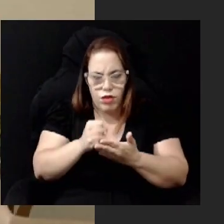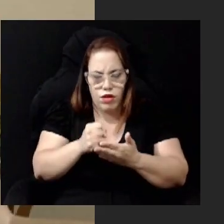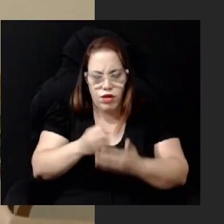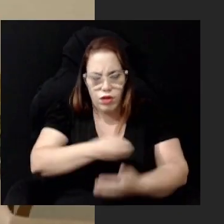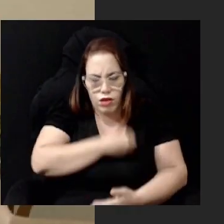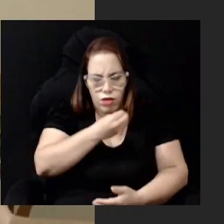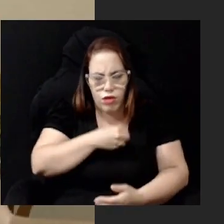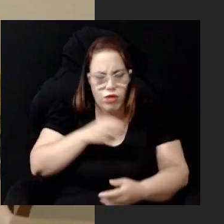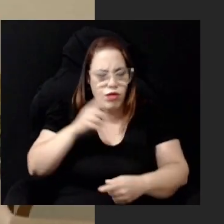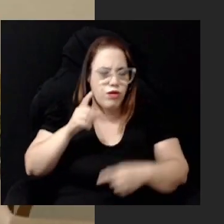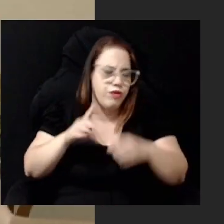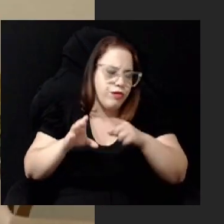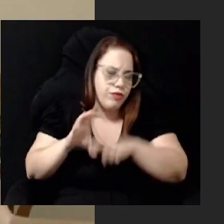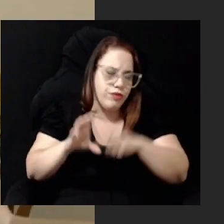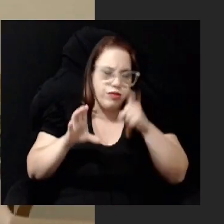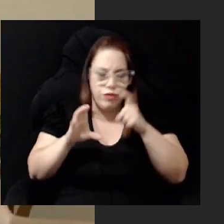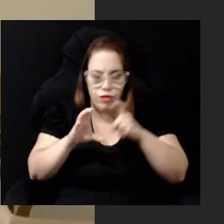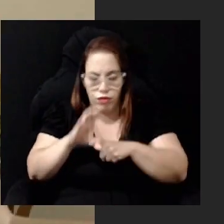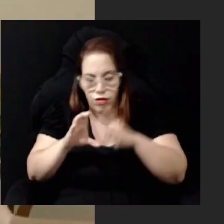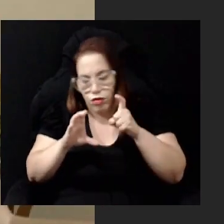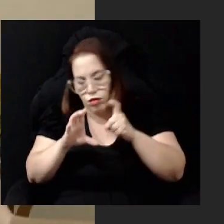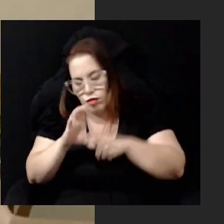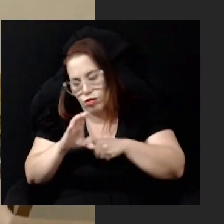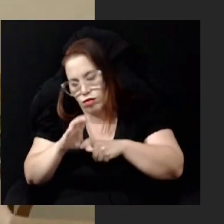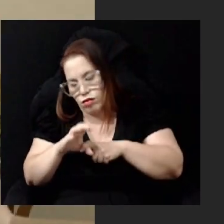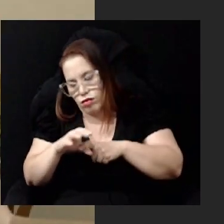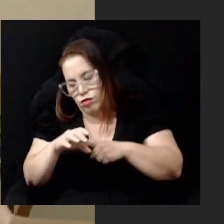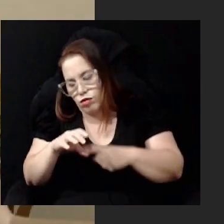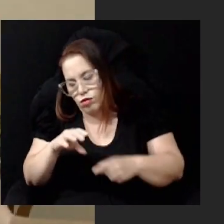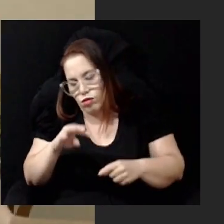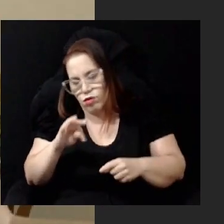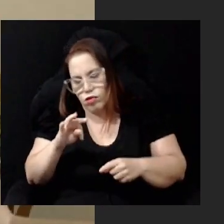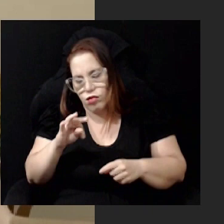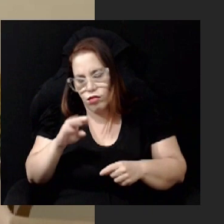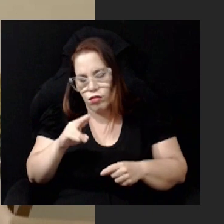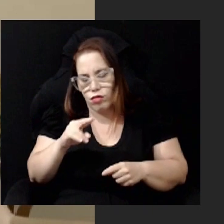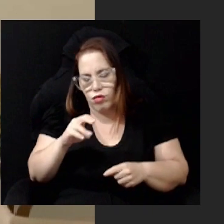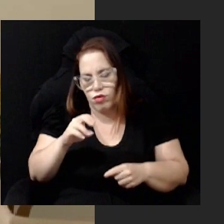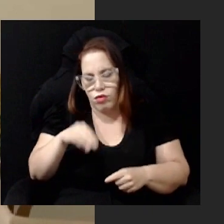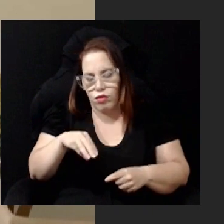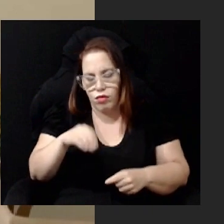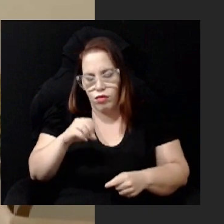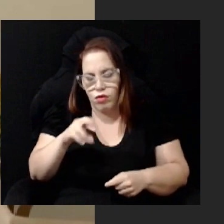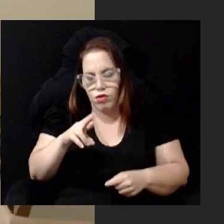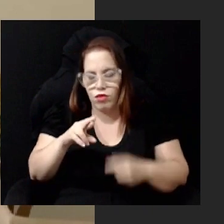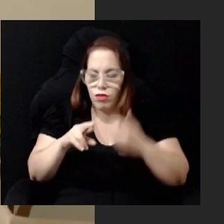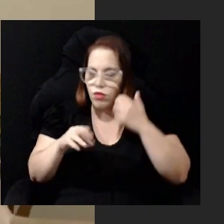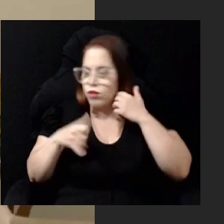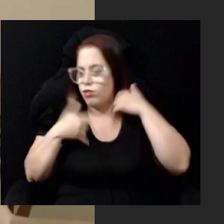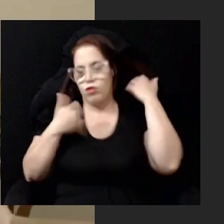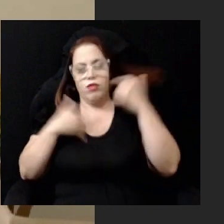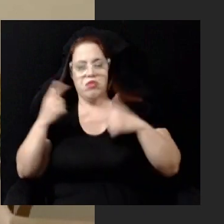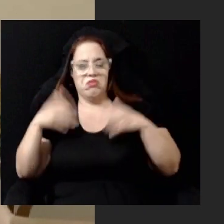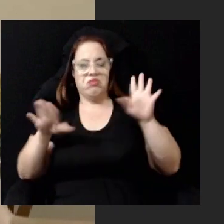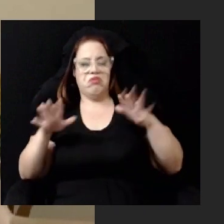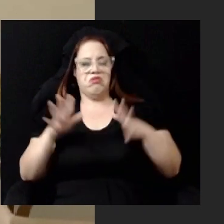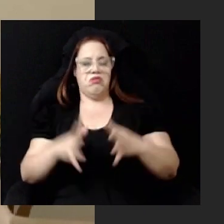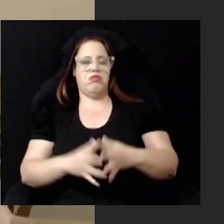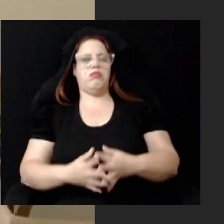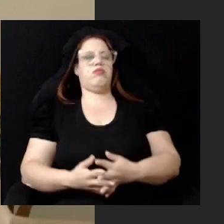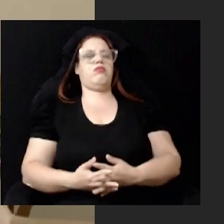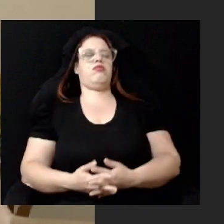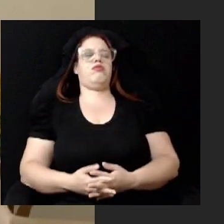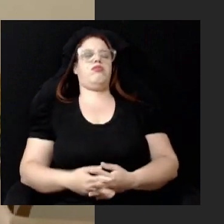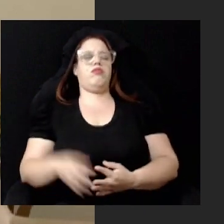vidas, independente de qual é o tipo de tumor, independente de qual é a faixa etária do indivíduo. Então, a gente precisa estar